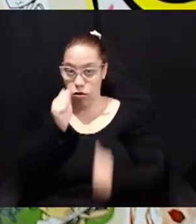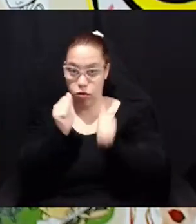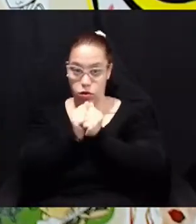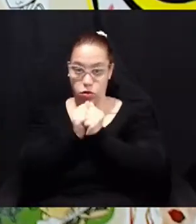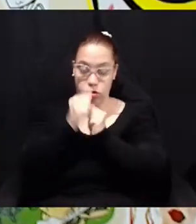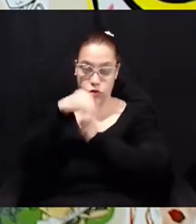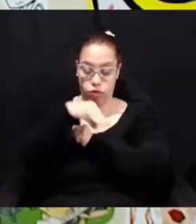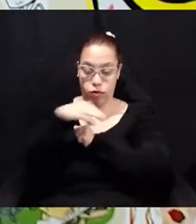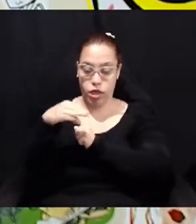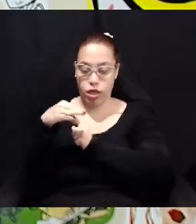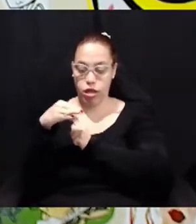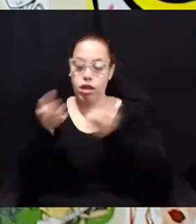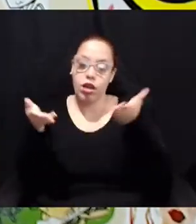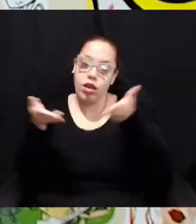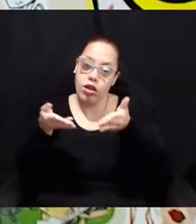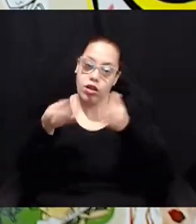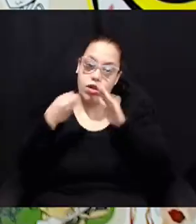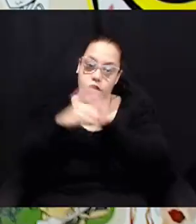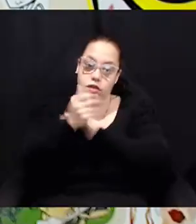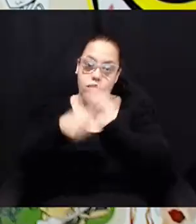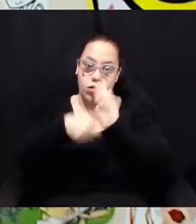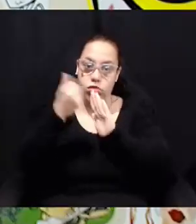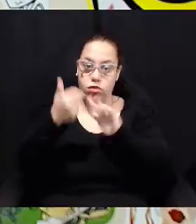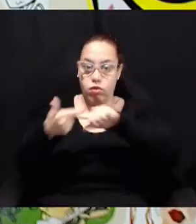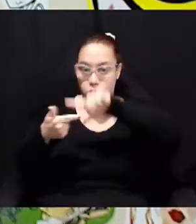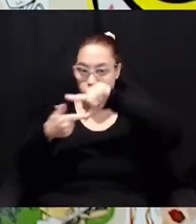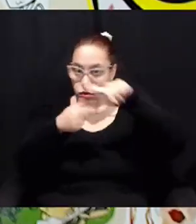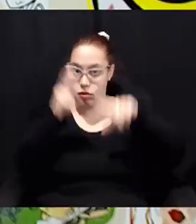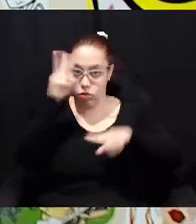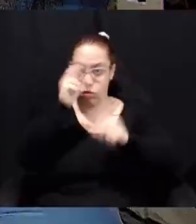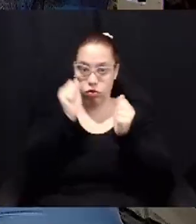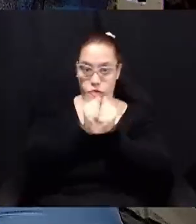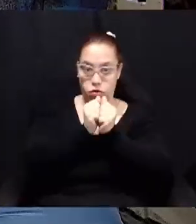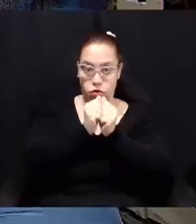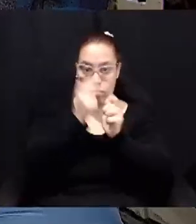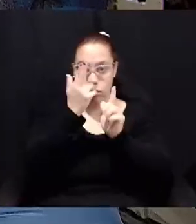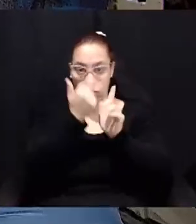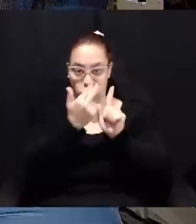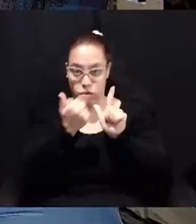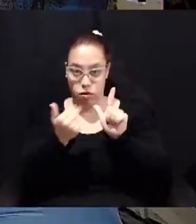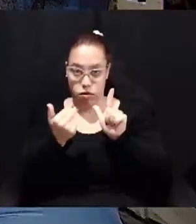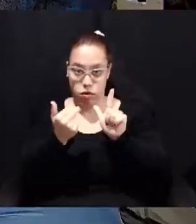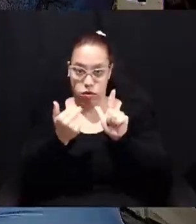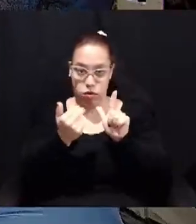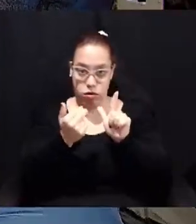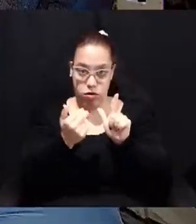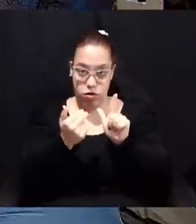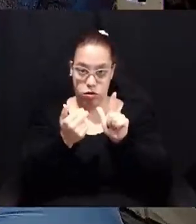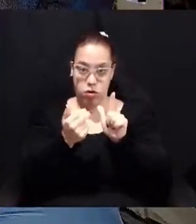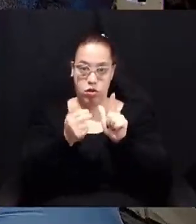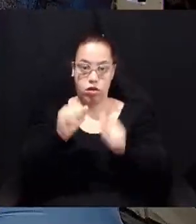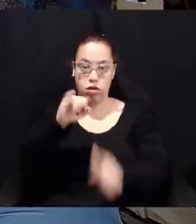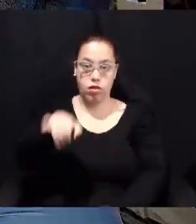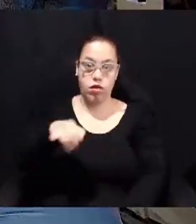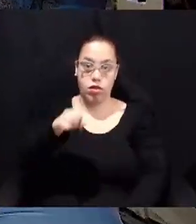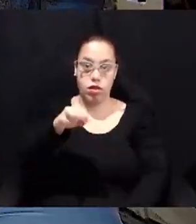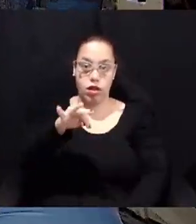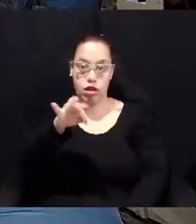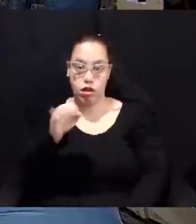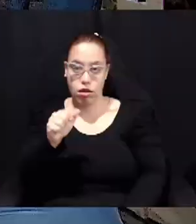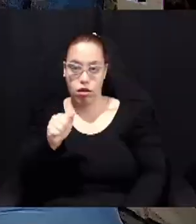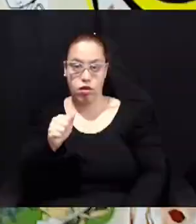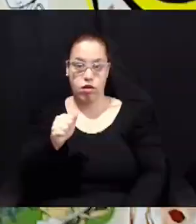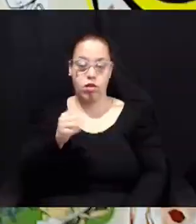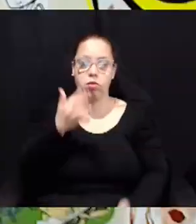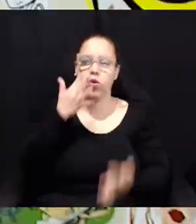E agora ele vai lançar o primeiro quadrinho dele com a gente, que tem os desenhos do Jack Azulita. E é um quadrinho muito, mas muito interessante